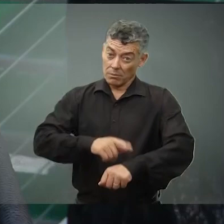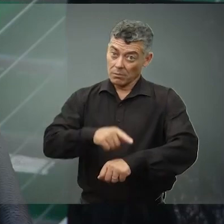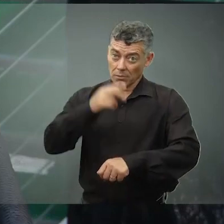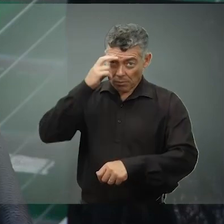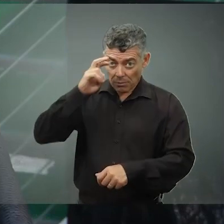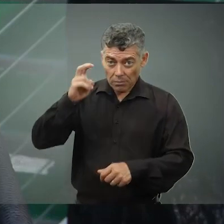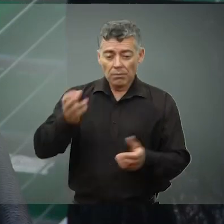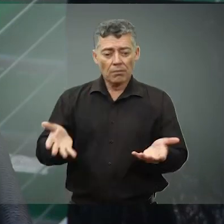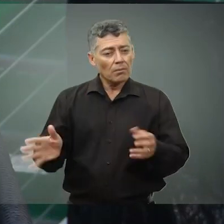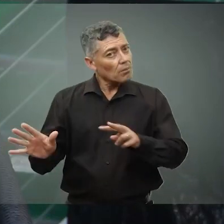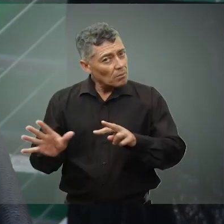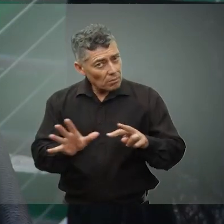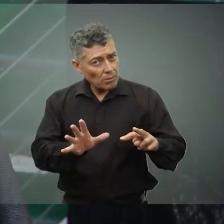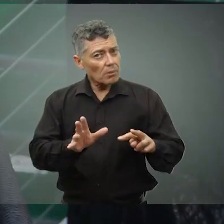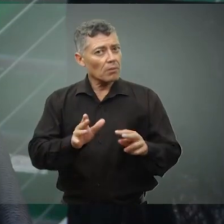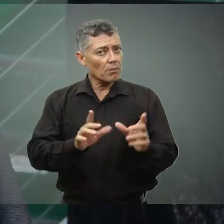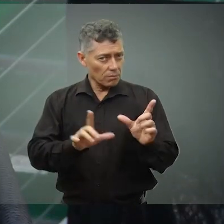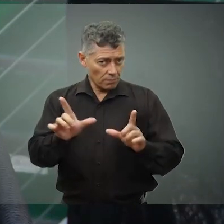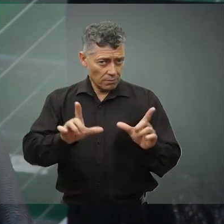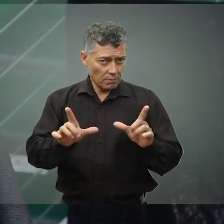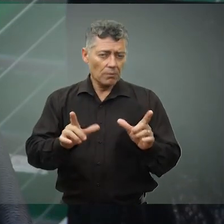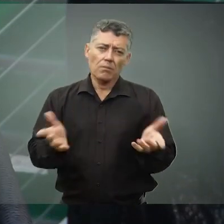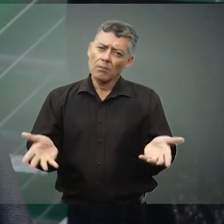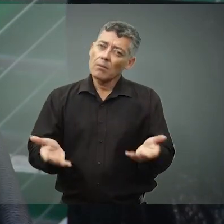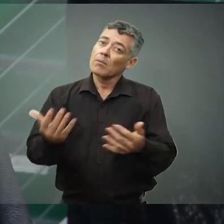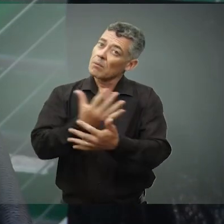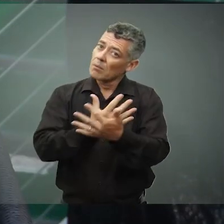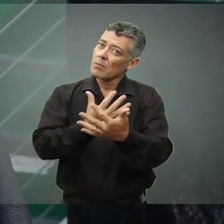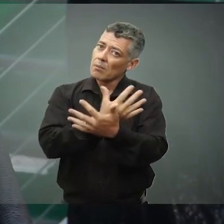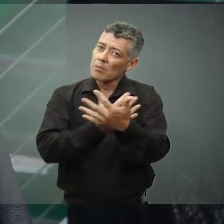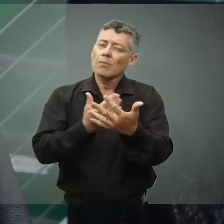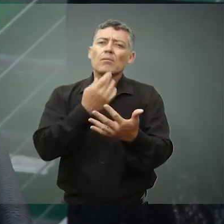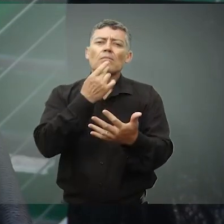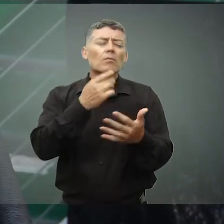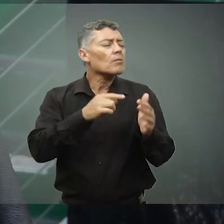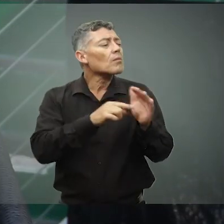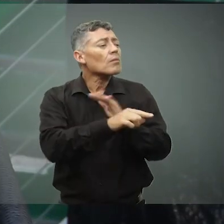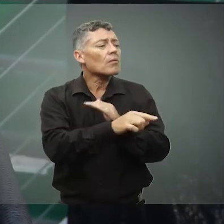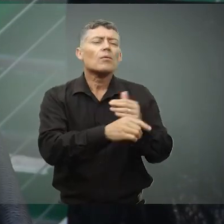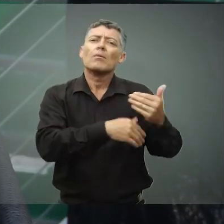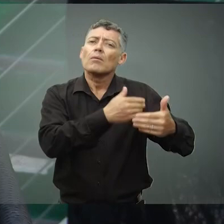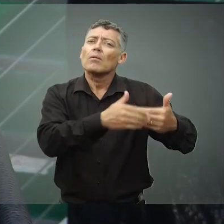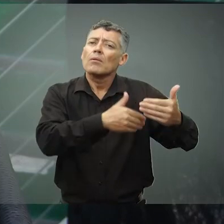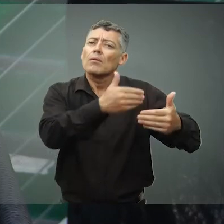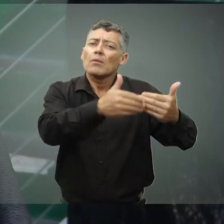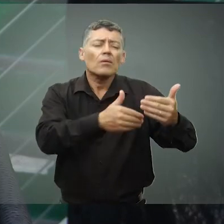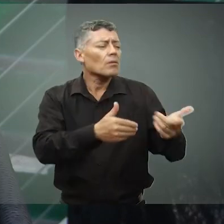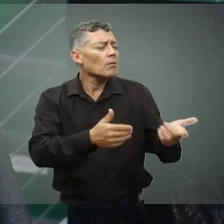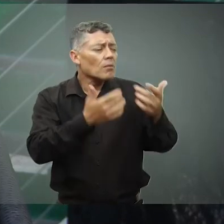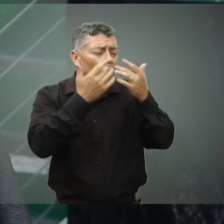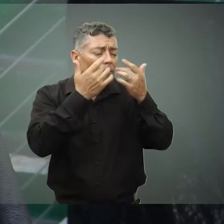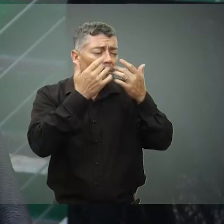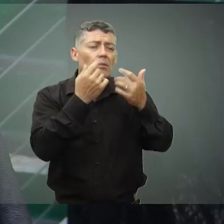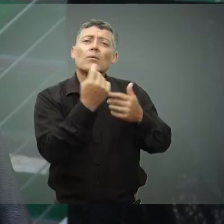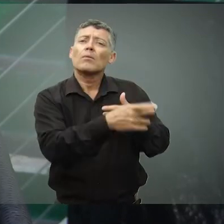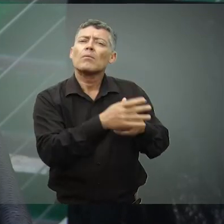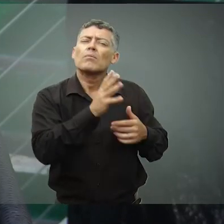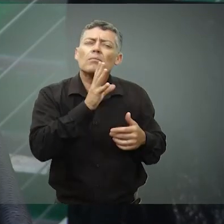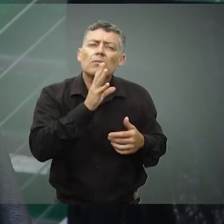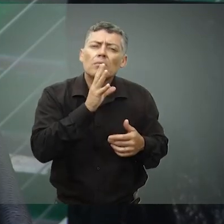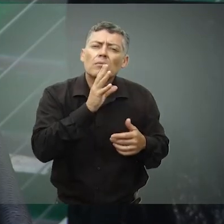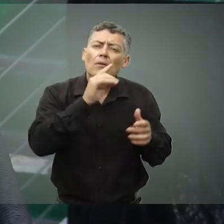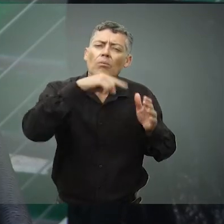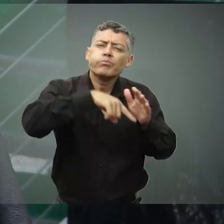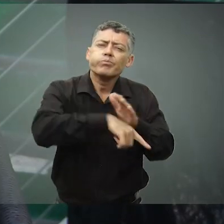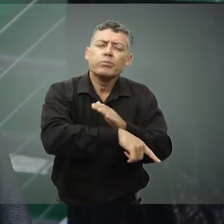cultural dessa semana da TV Câmara está muito musical. A gente veio conhecer um pouco da trajetória desse artista que é bastante conhecido